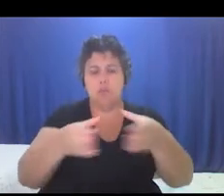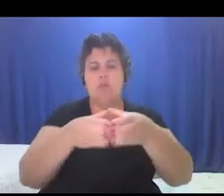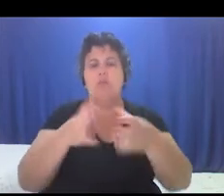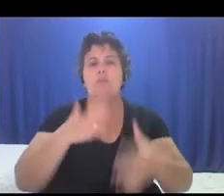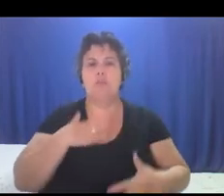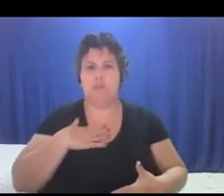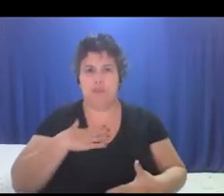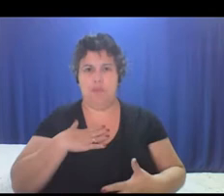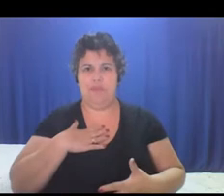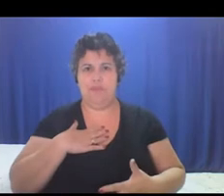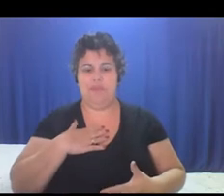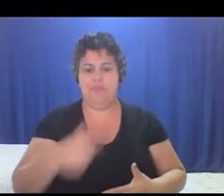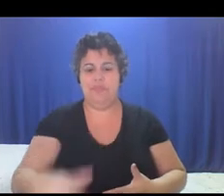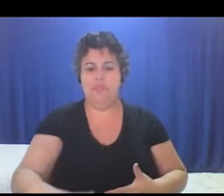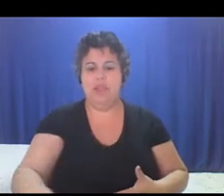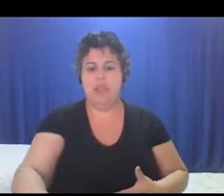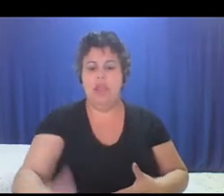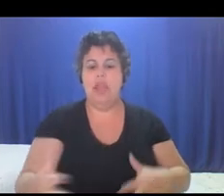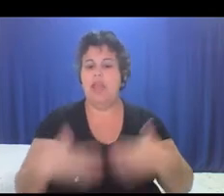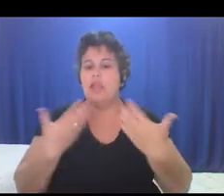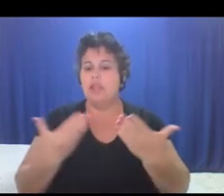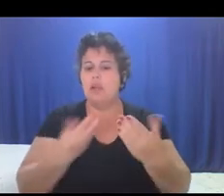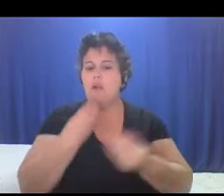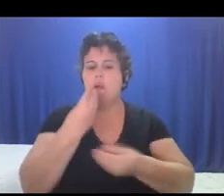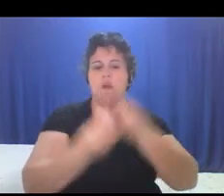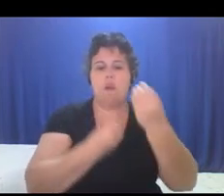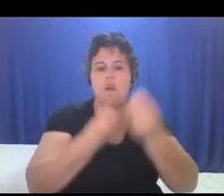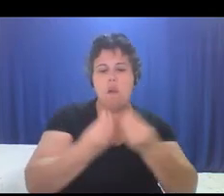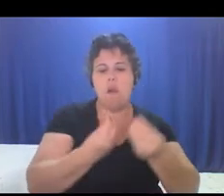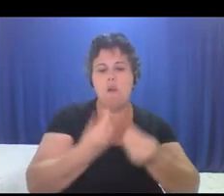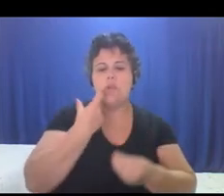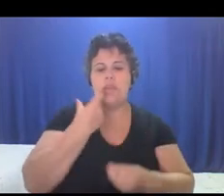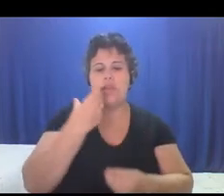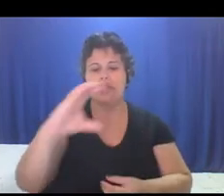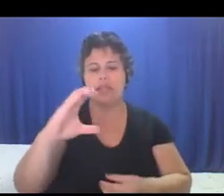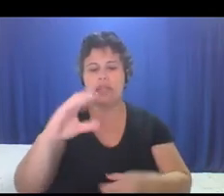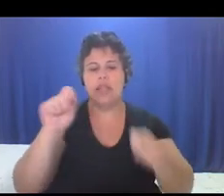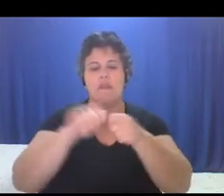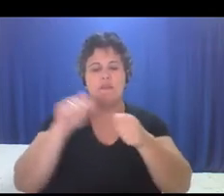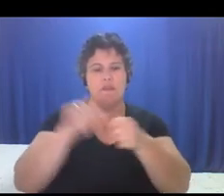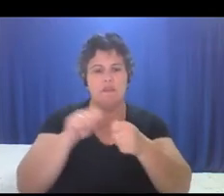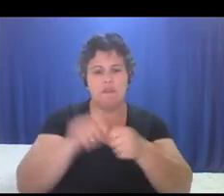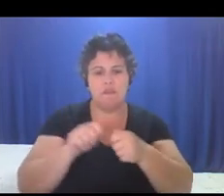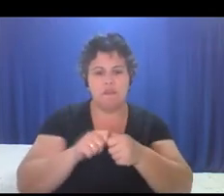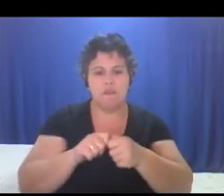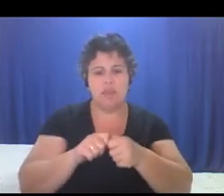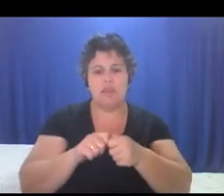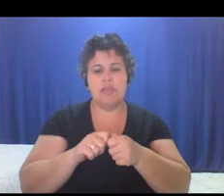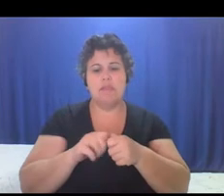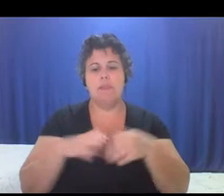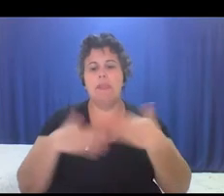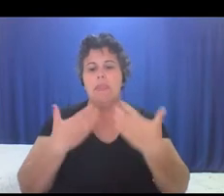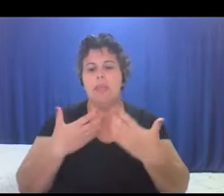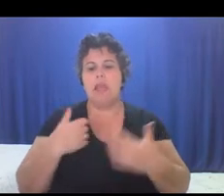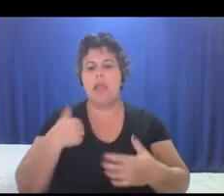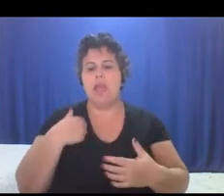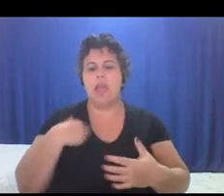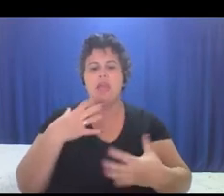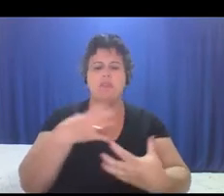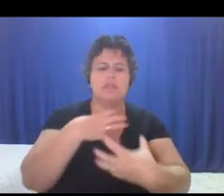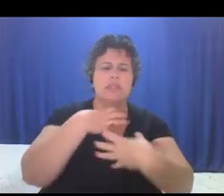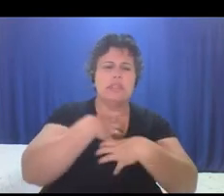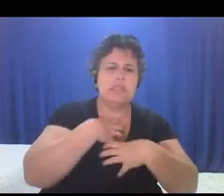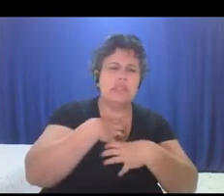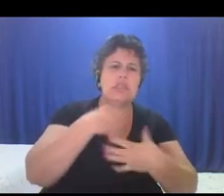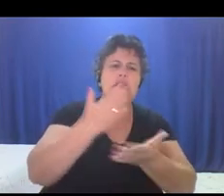Então, como que a C&T fez isso, né? Eu acho que o que eu mais senti ali desde o início foi muito em relação